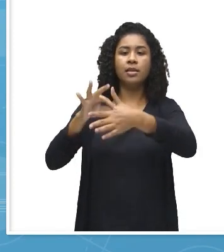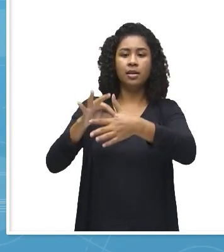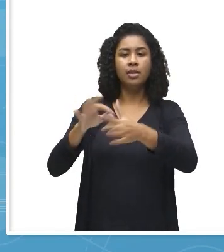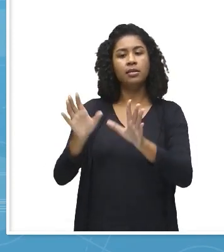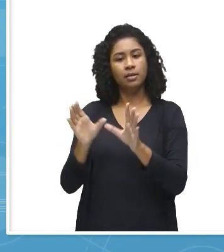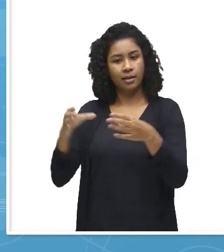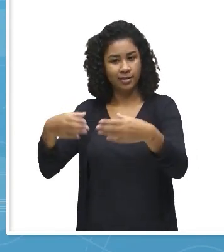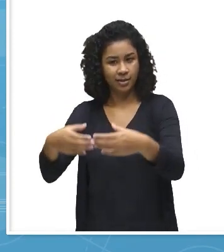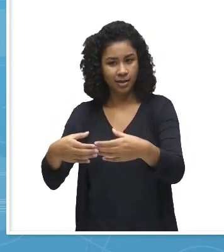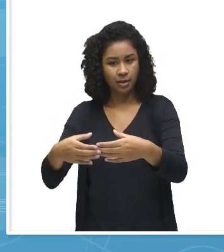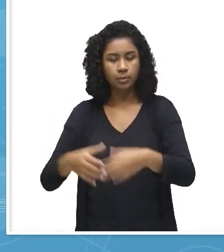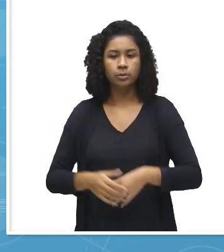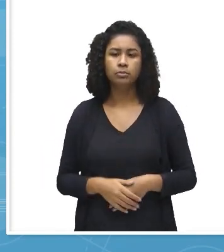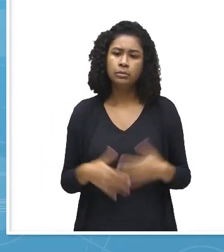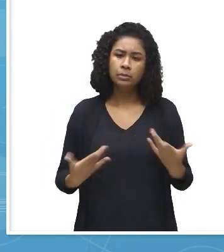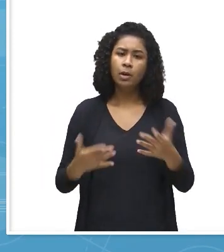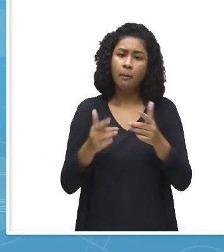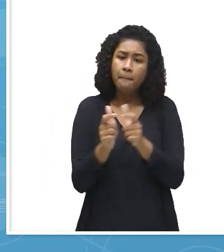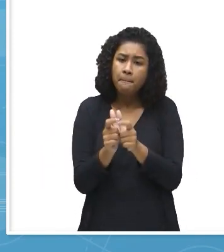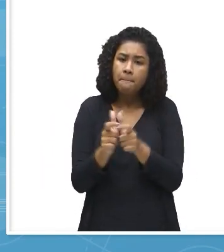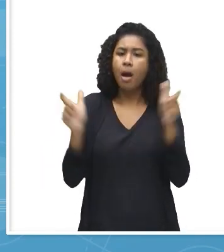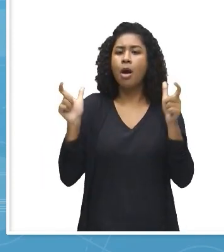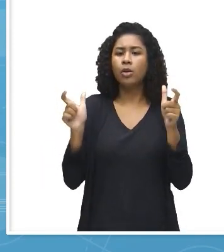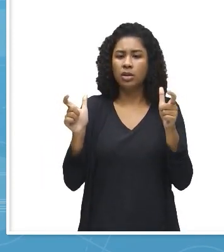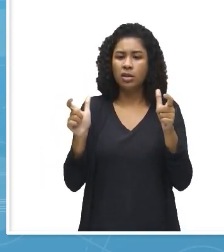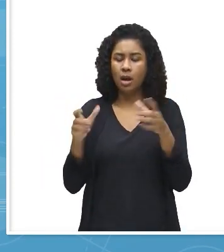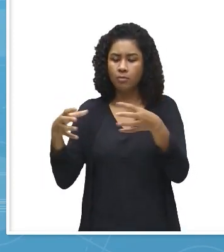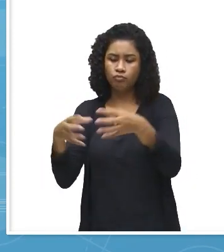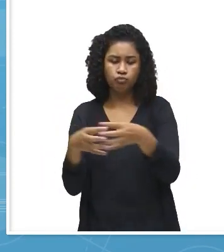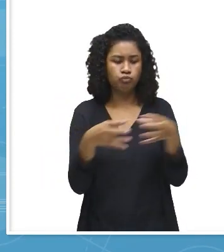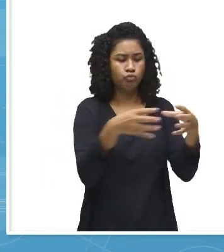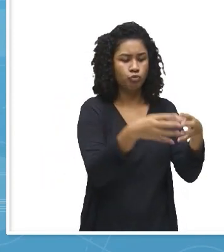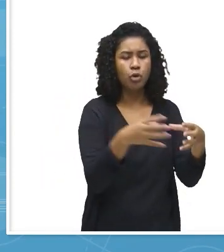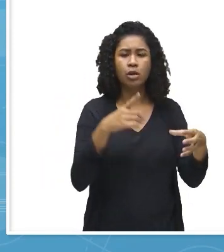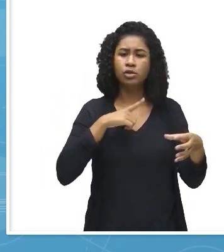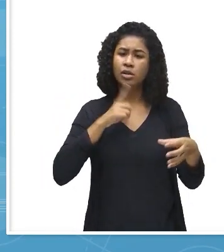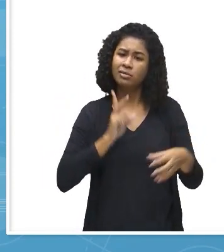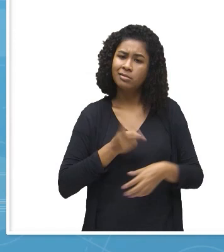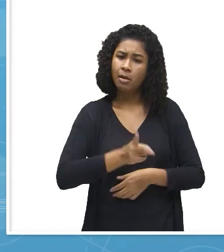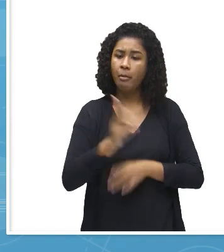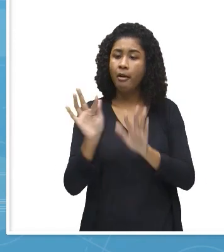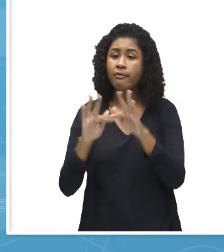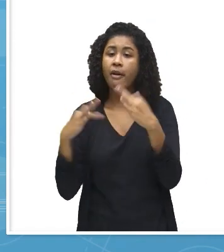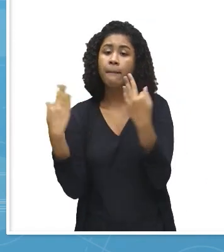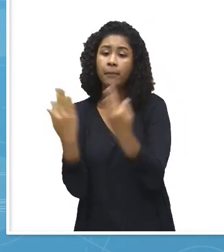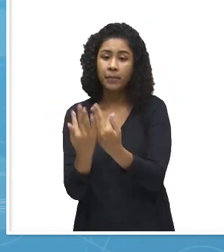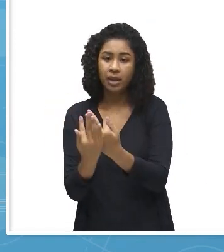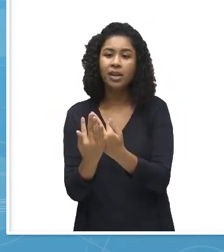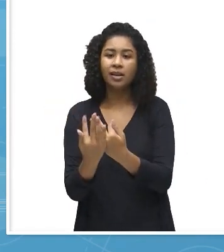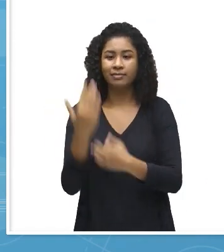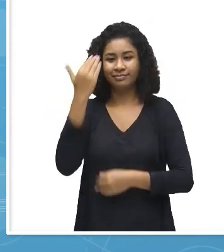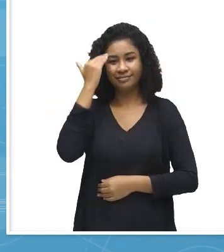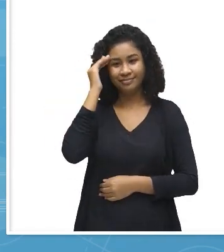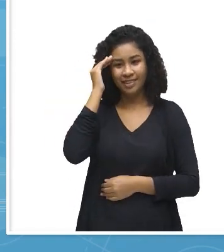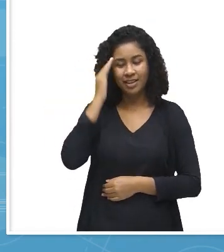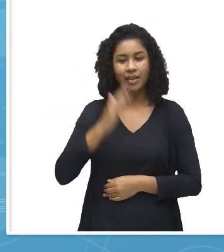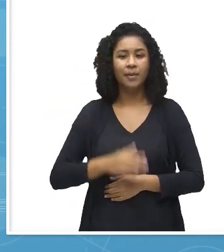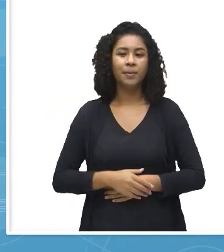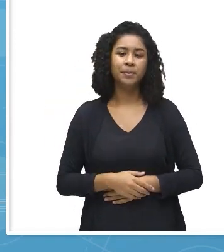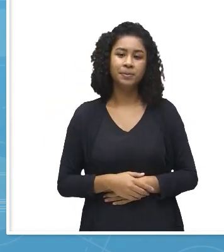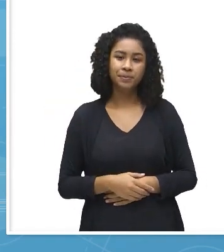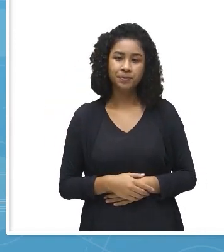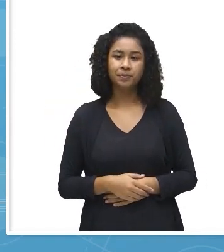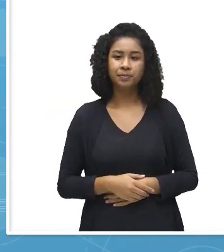dessas tribos e clãs eram formadas ali, né, socialmente por laços sanguíneos, então eram parentes, né, ali